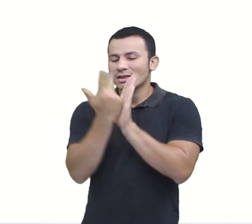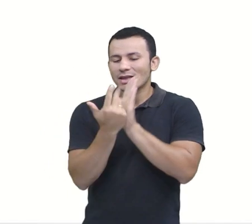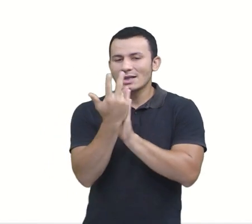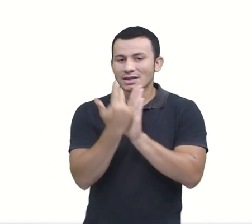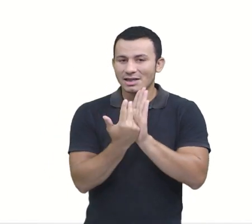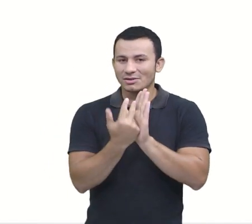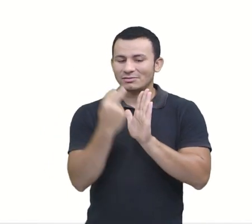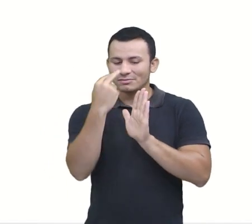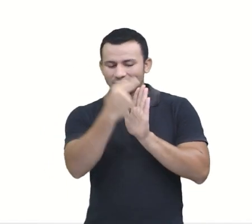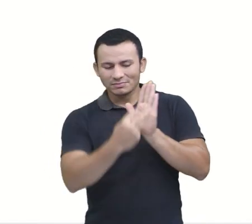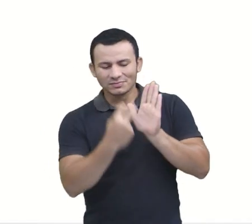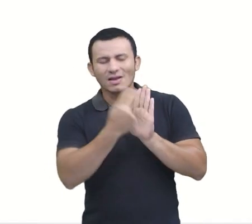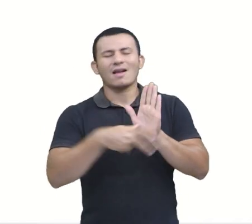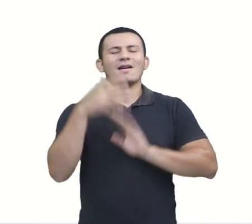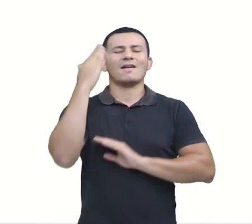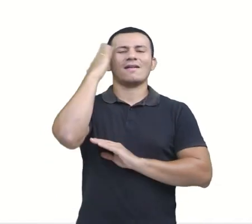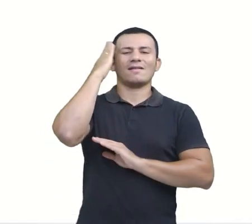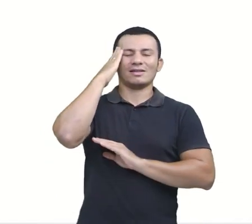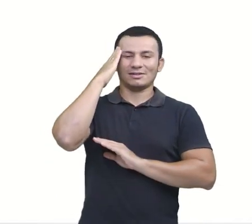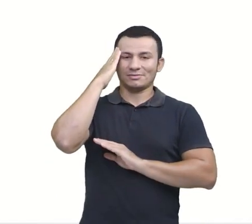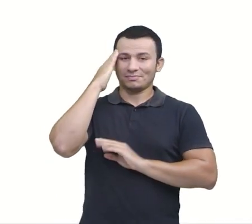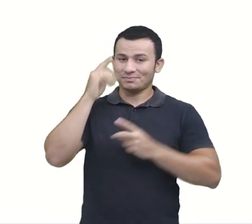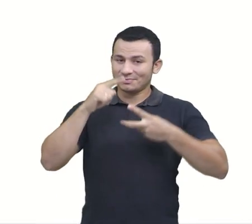Vocês se lembram que eu acabei de explicar?